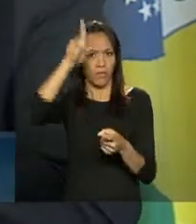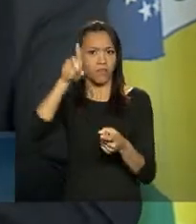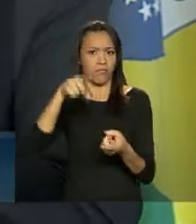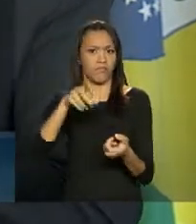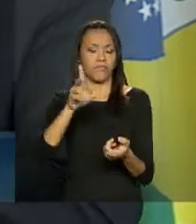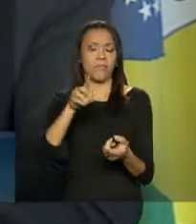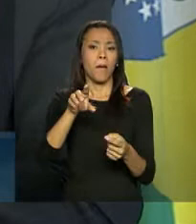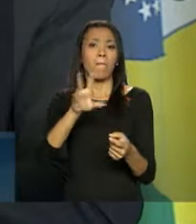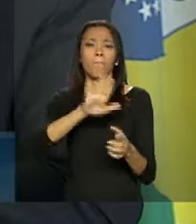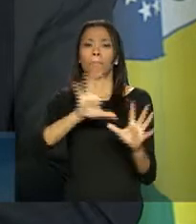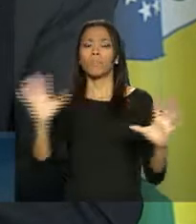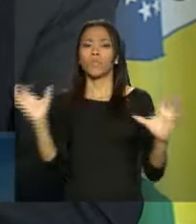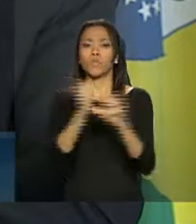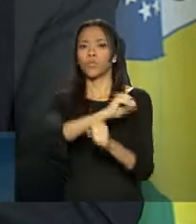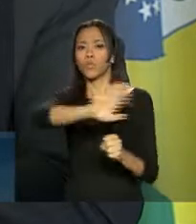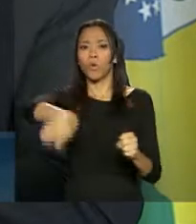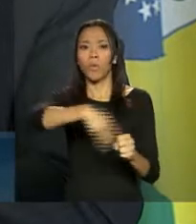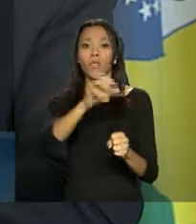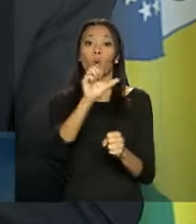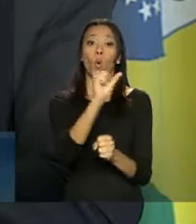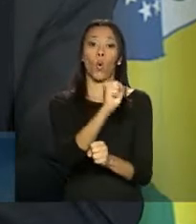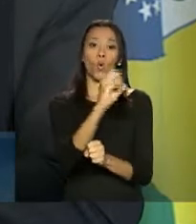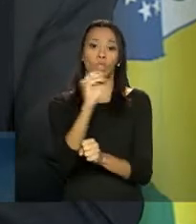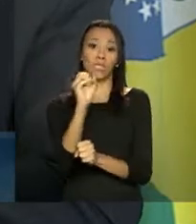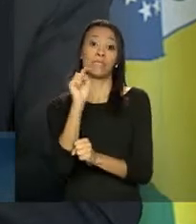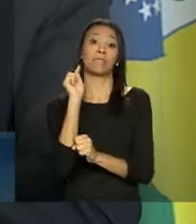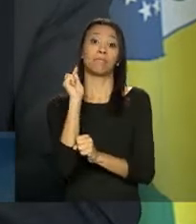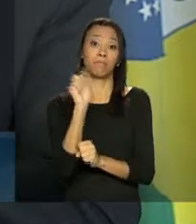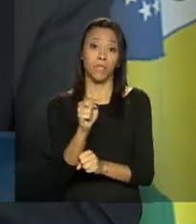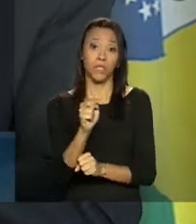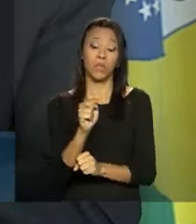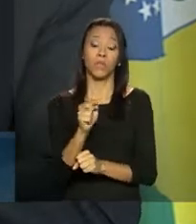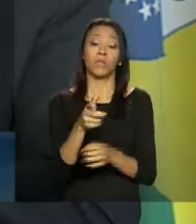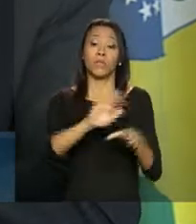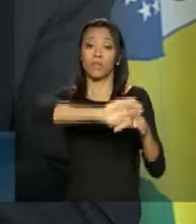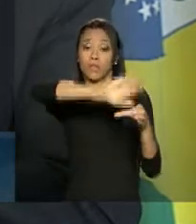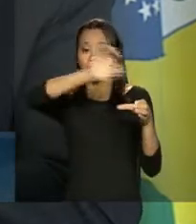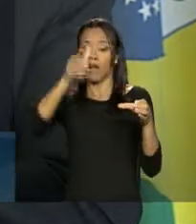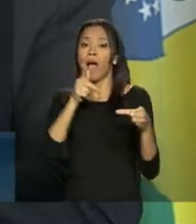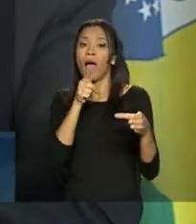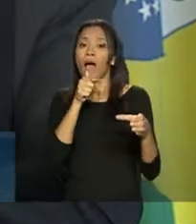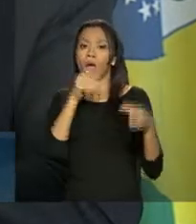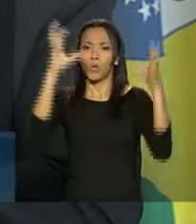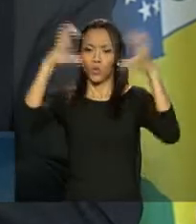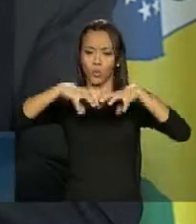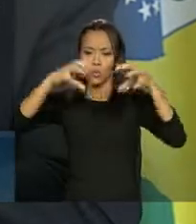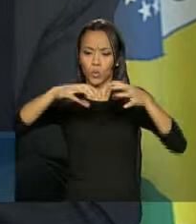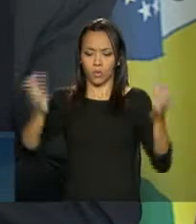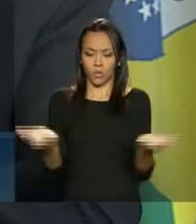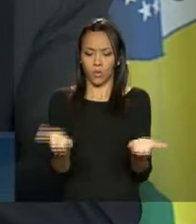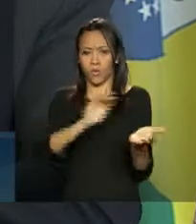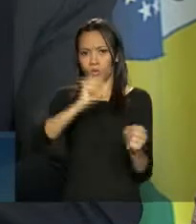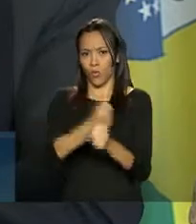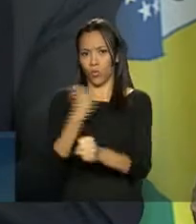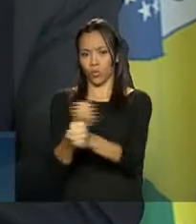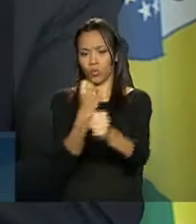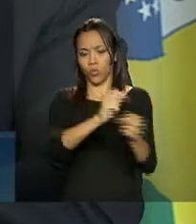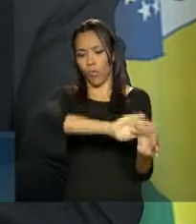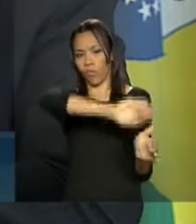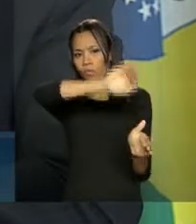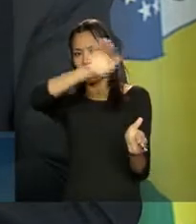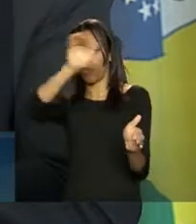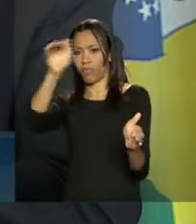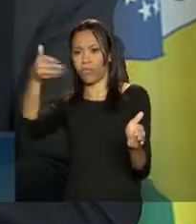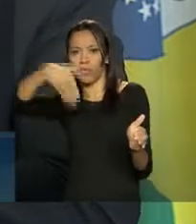mas mais de 800 mil cisternas foram entregues e aí e sua ajuda no combate da questão